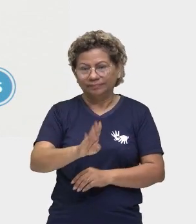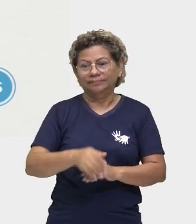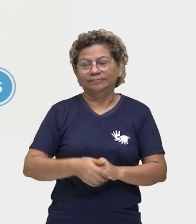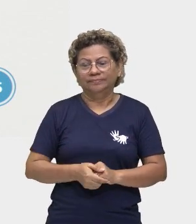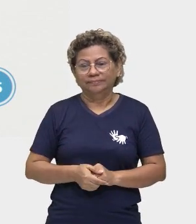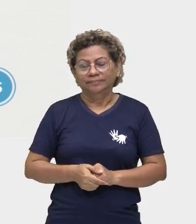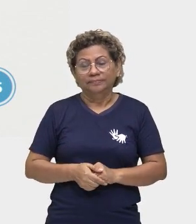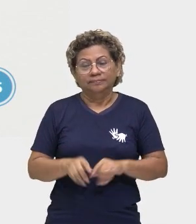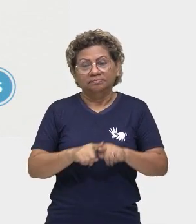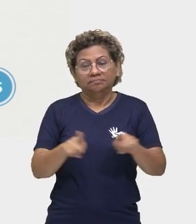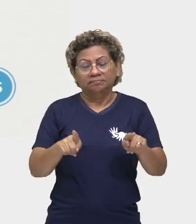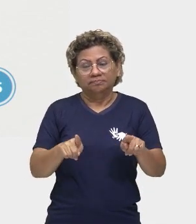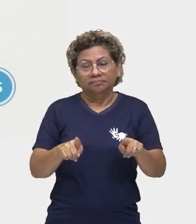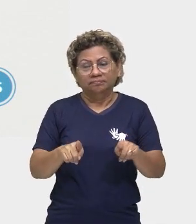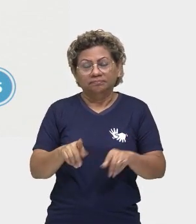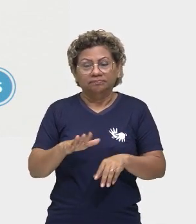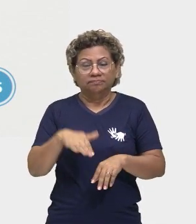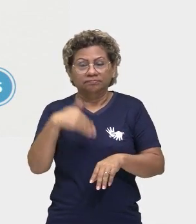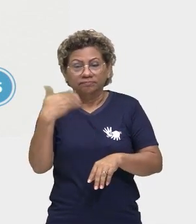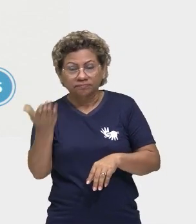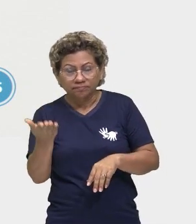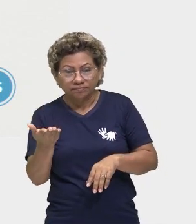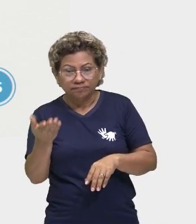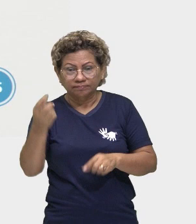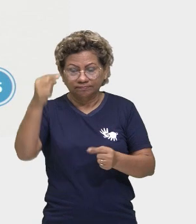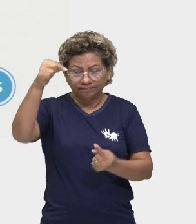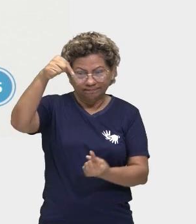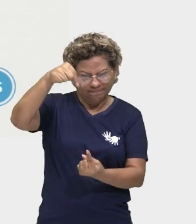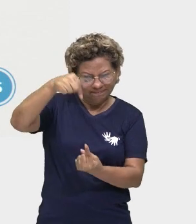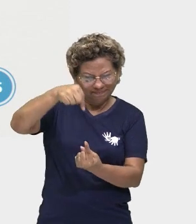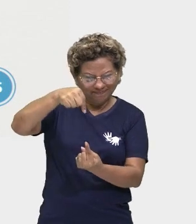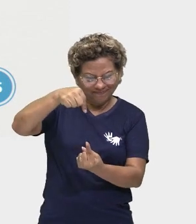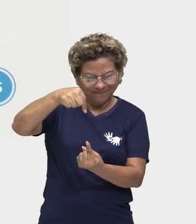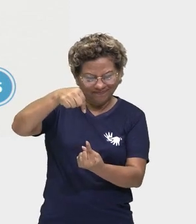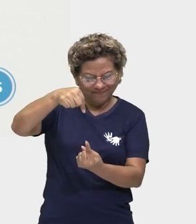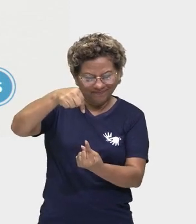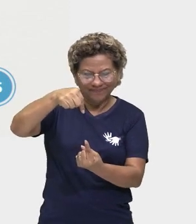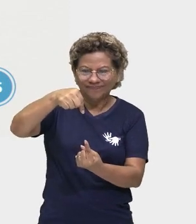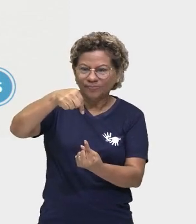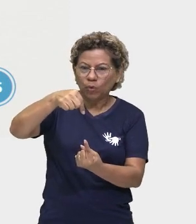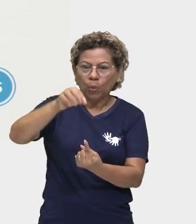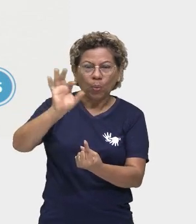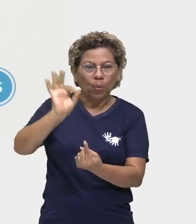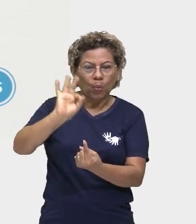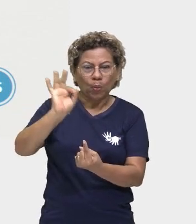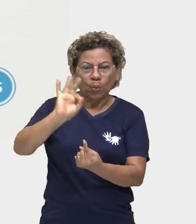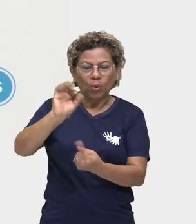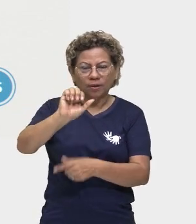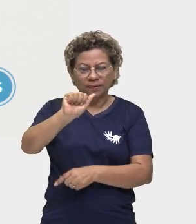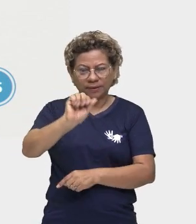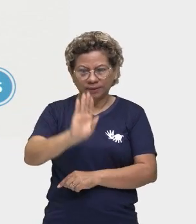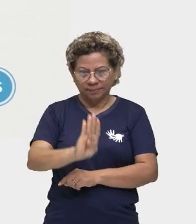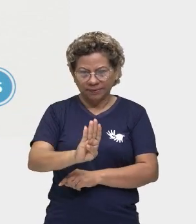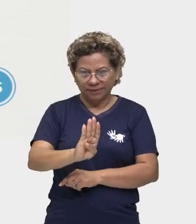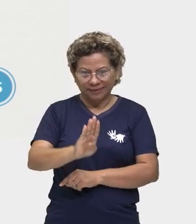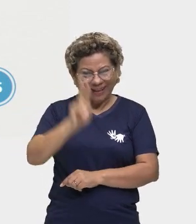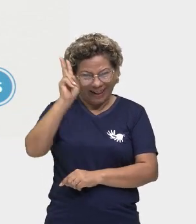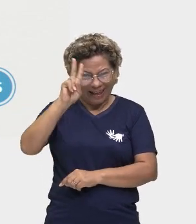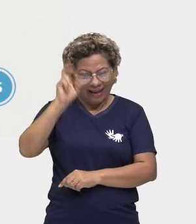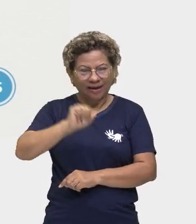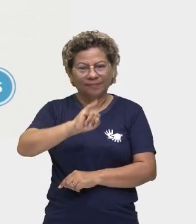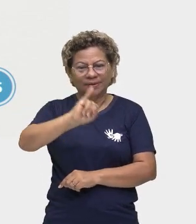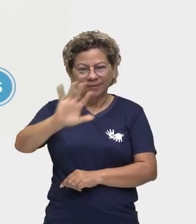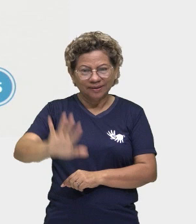um polígono que mais parecia aqui, aquelas bandeirolas, mais ou menos assim. Aí nós tínhamos o ponto A aqui e o ponto B